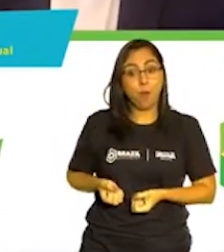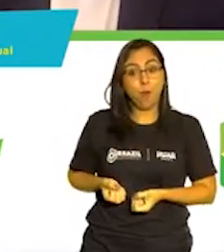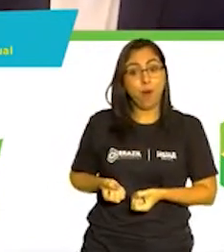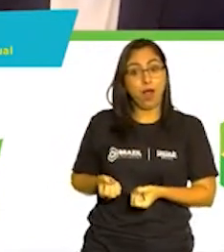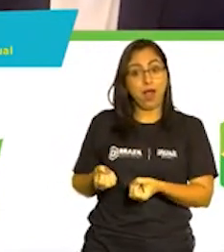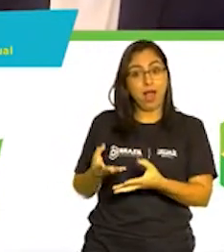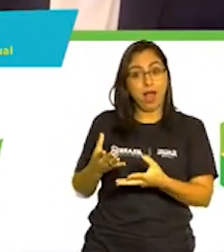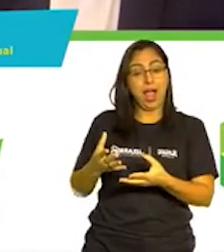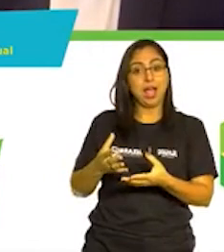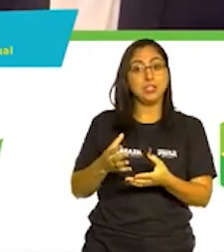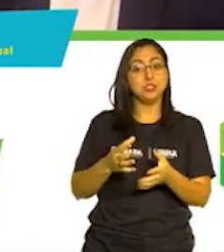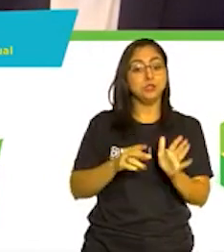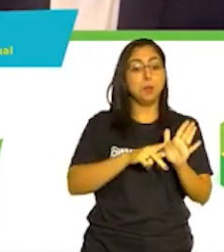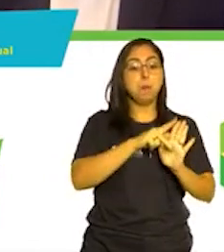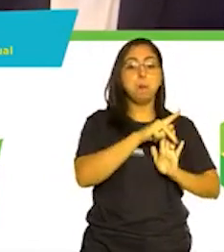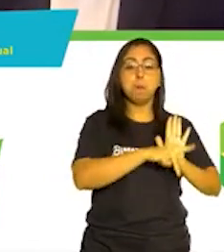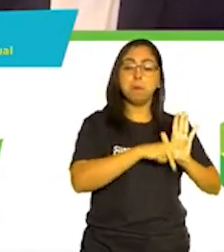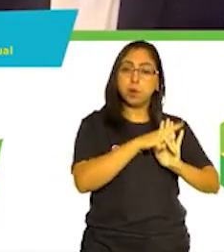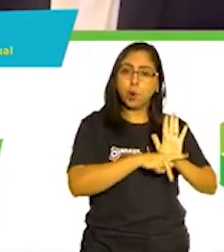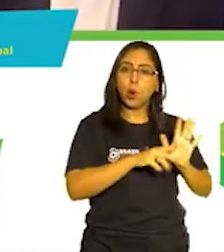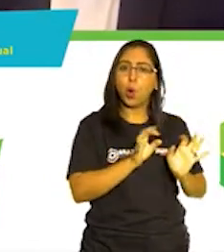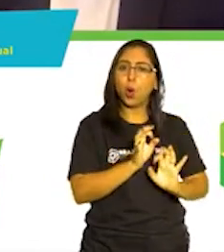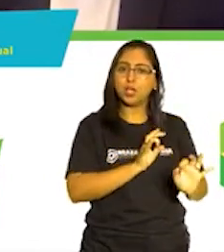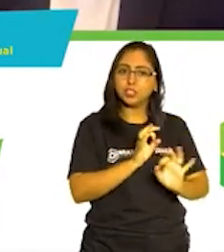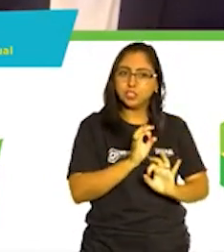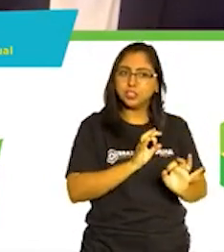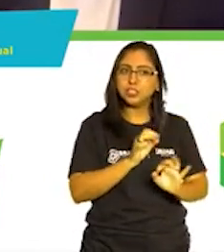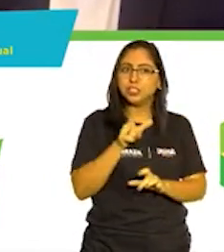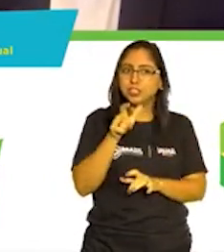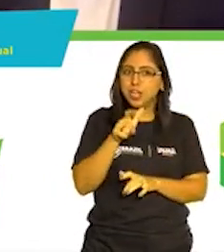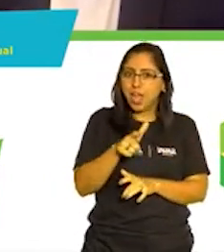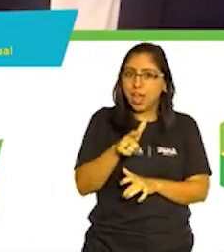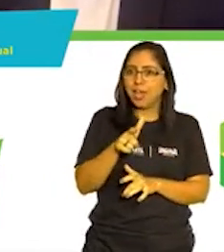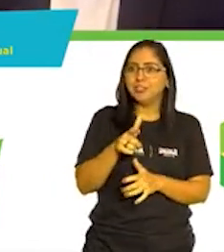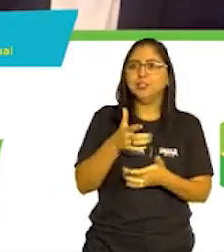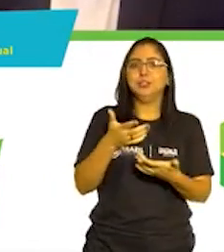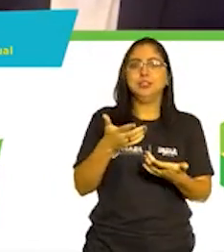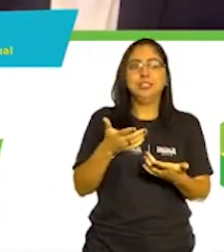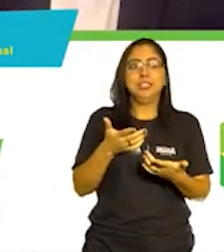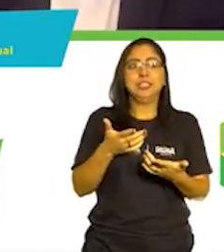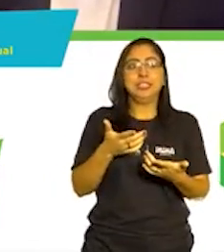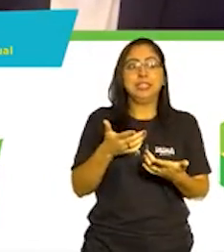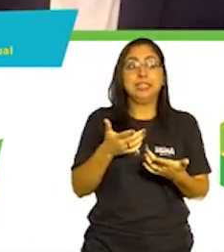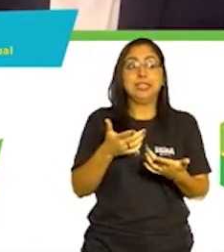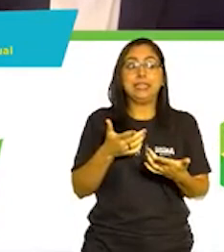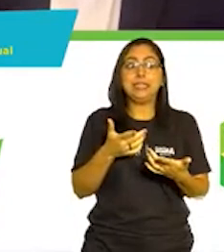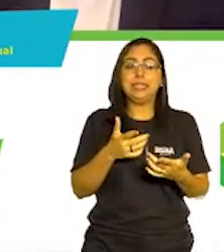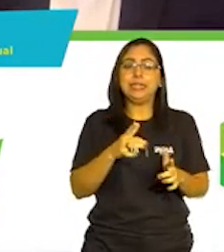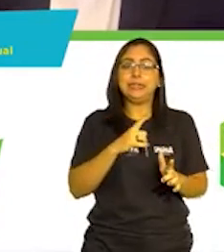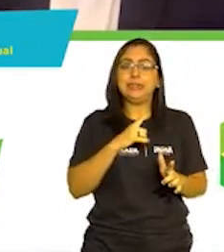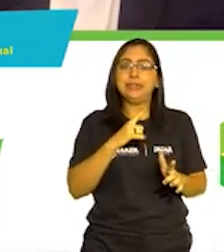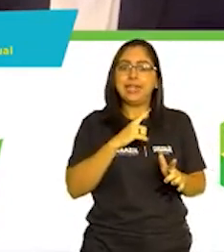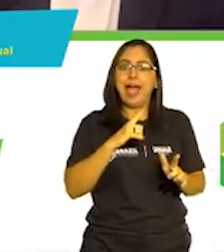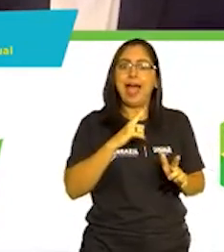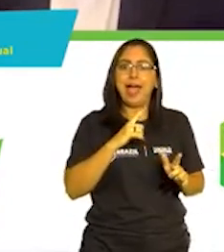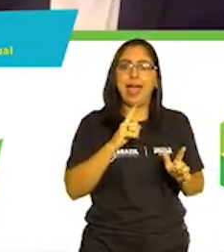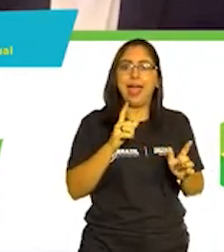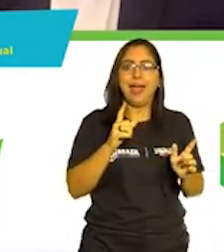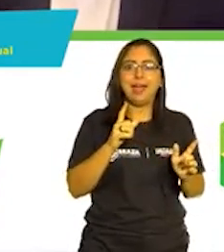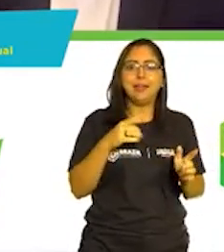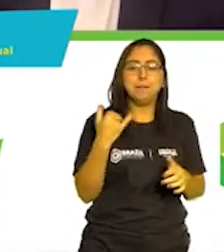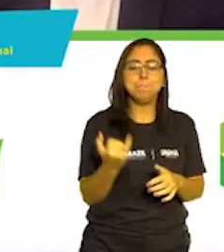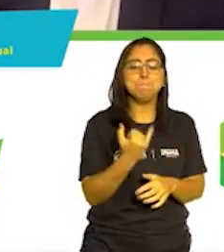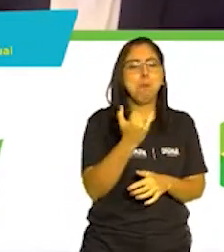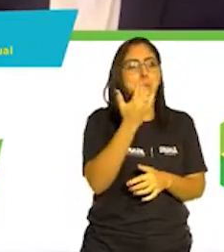projeto que tem uma boa chance e eu tenho uma boa justificativa de que ele terá sucesso. Eu